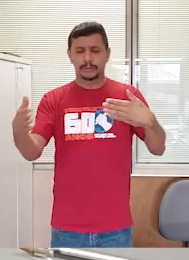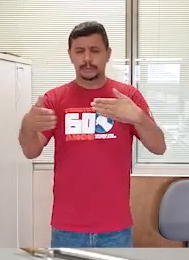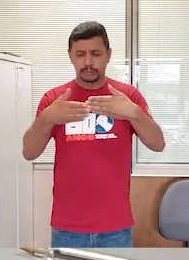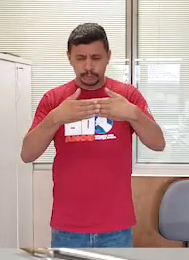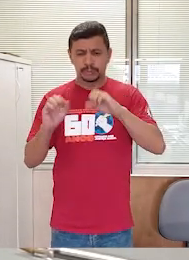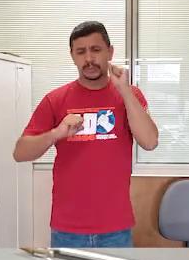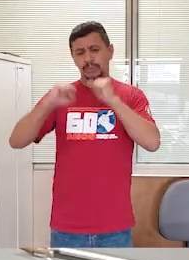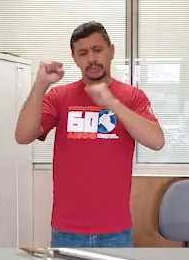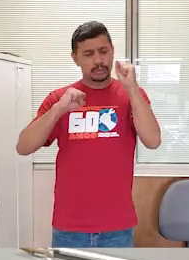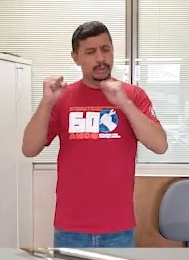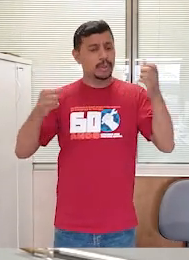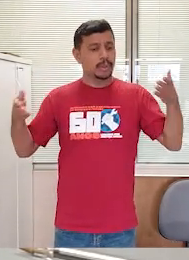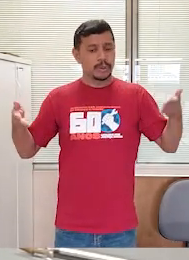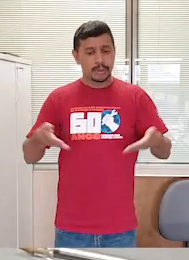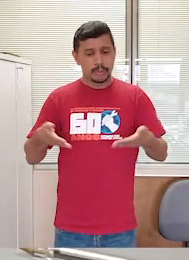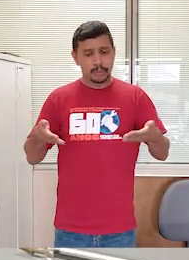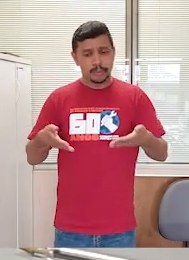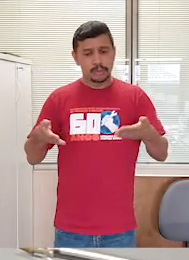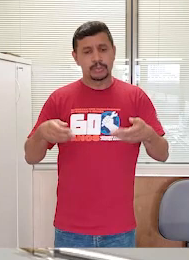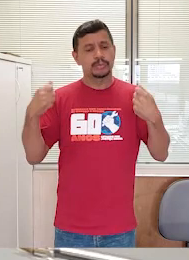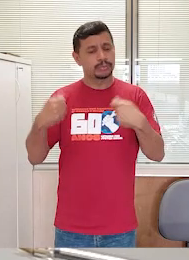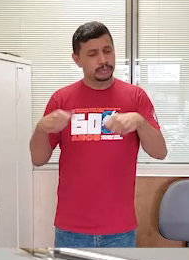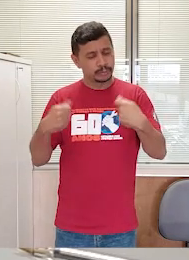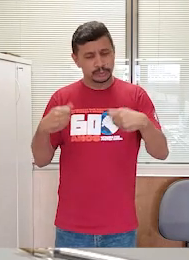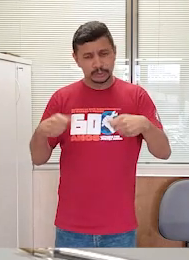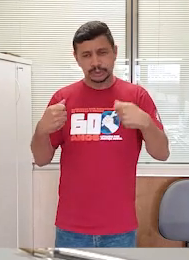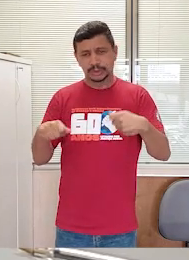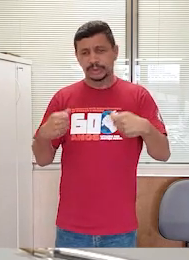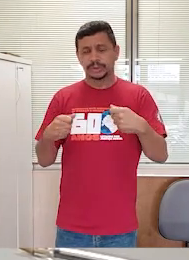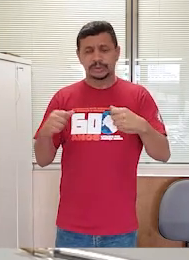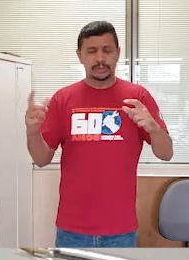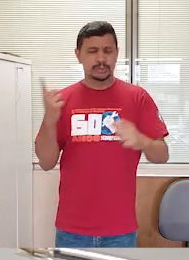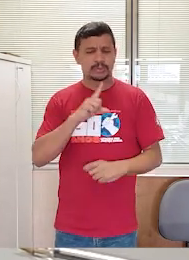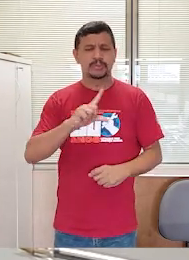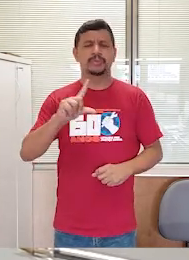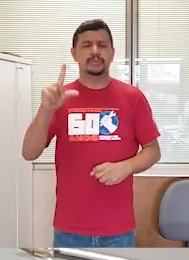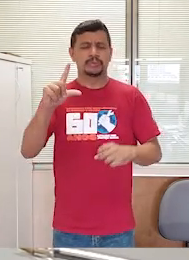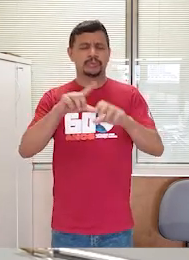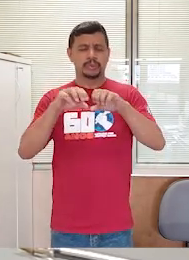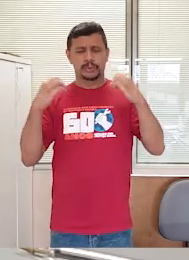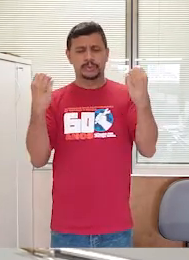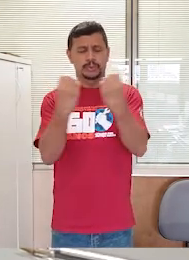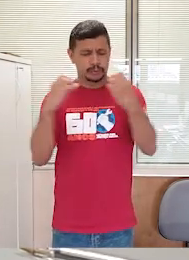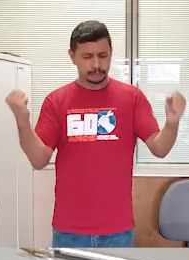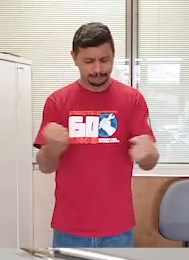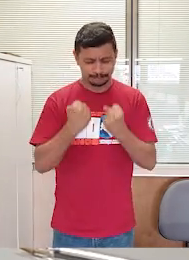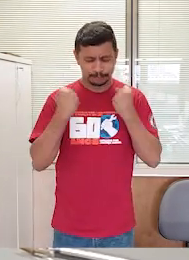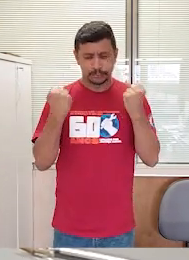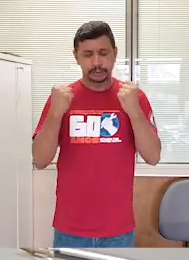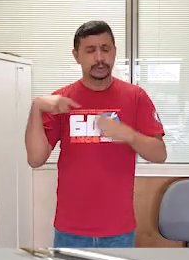fábrica, porque esse é o momento de muita mobilização para que a gente saia com uma campanha vitoriosa. A